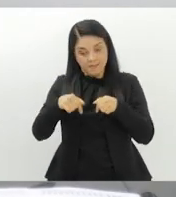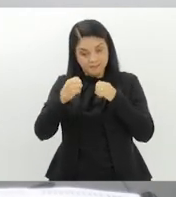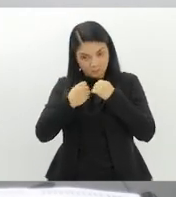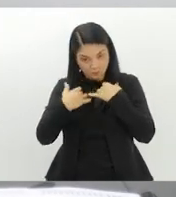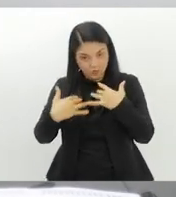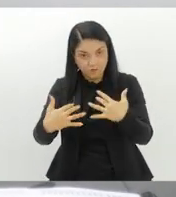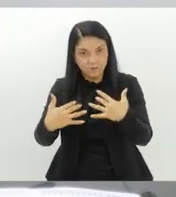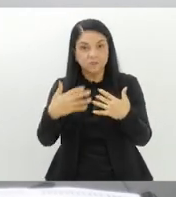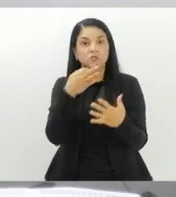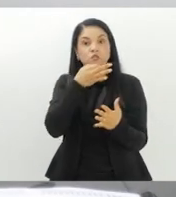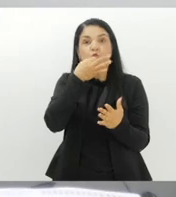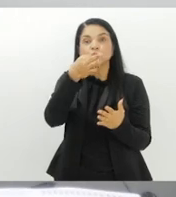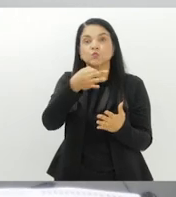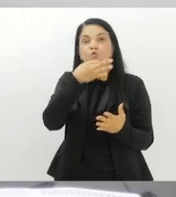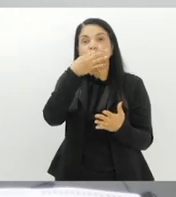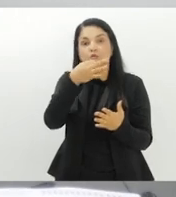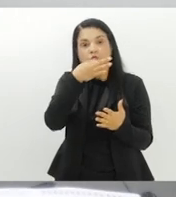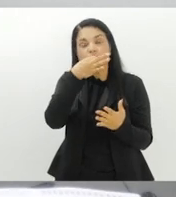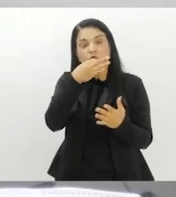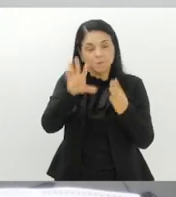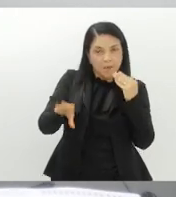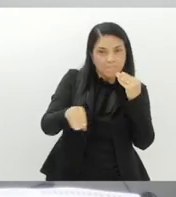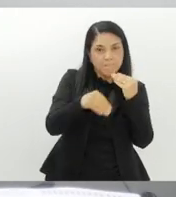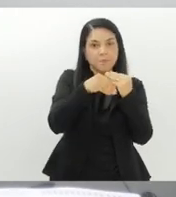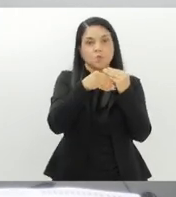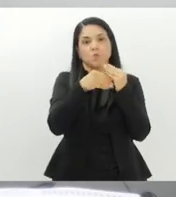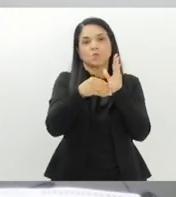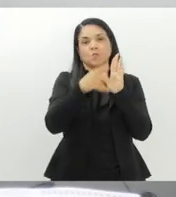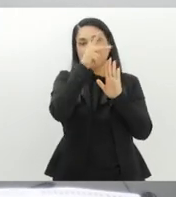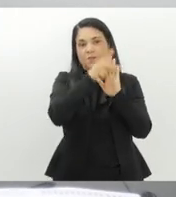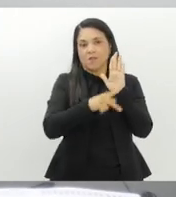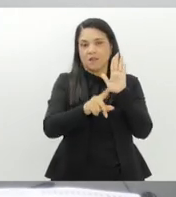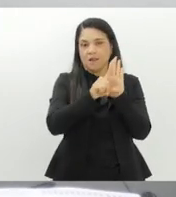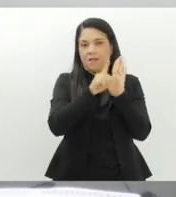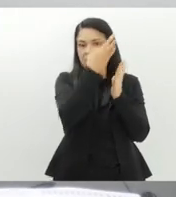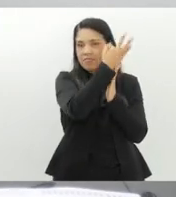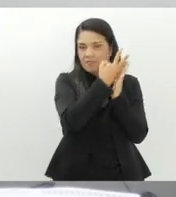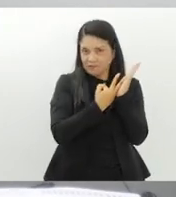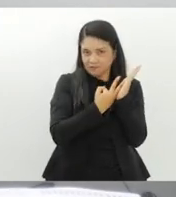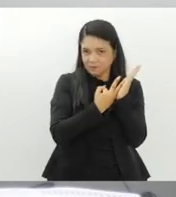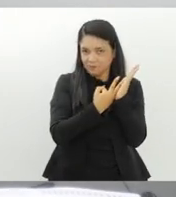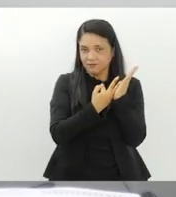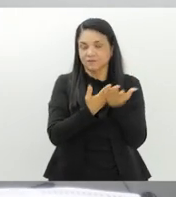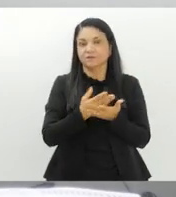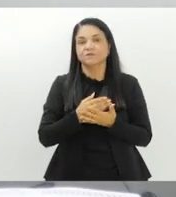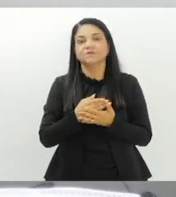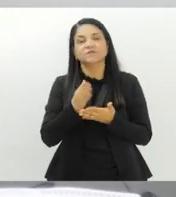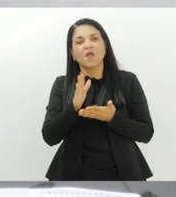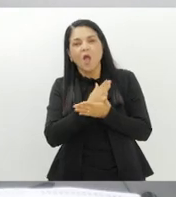dar sugestões para aperfeiçoar esse texto, né?